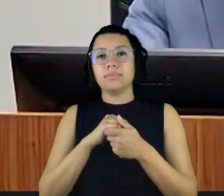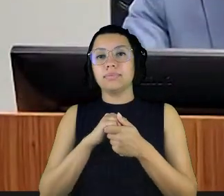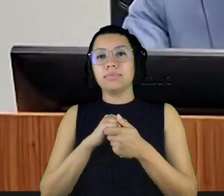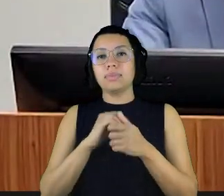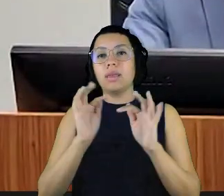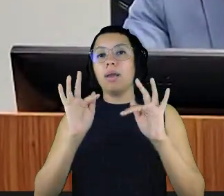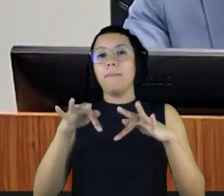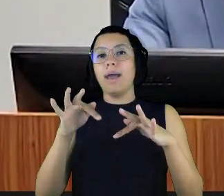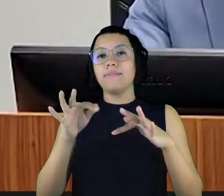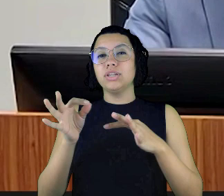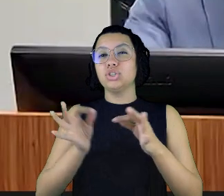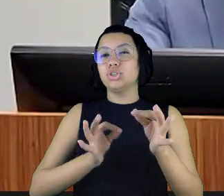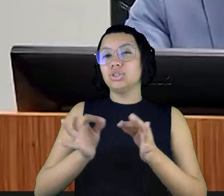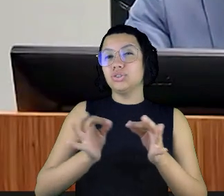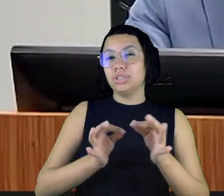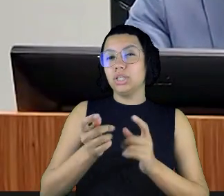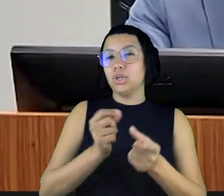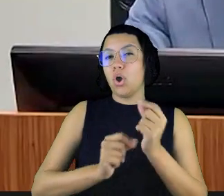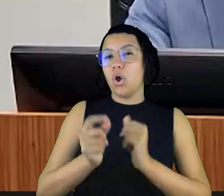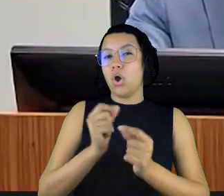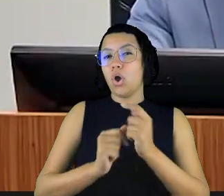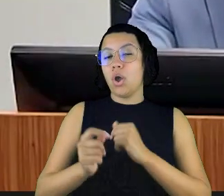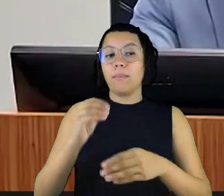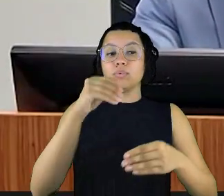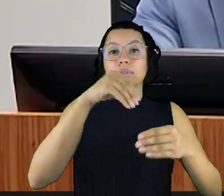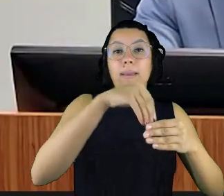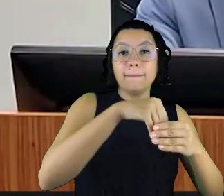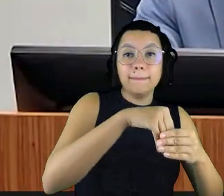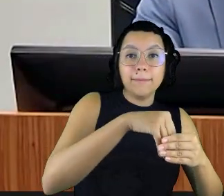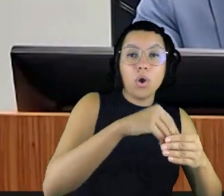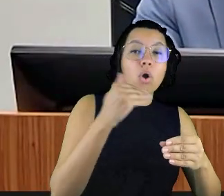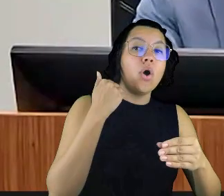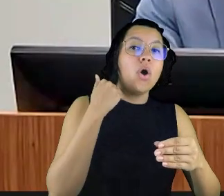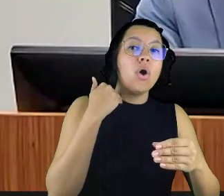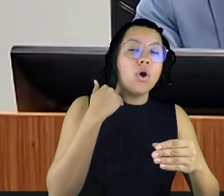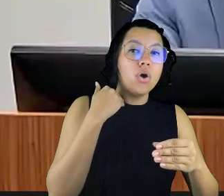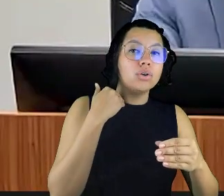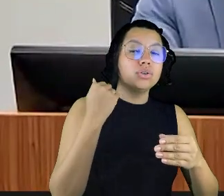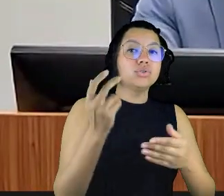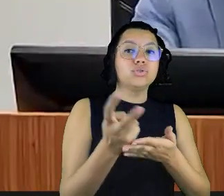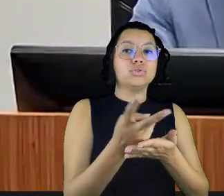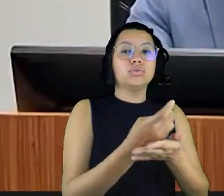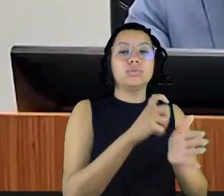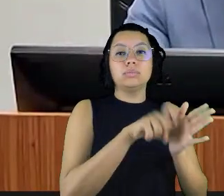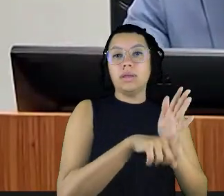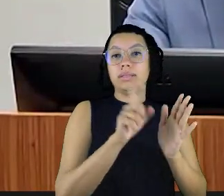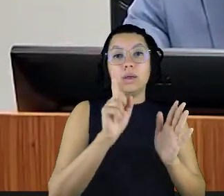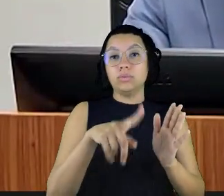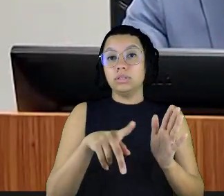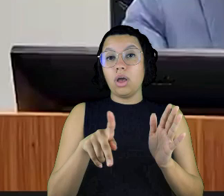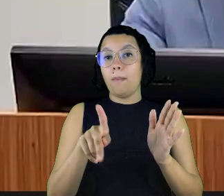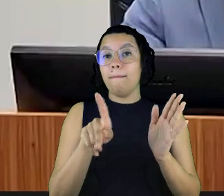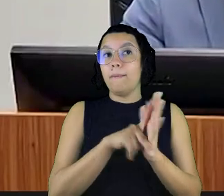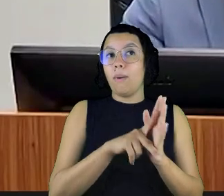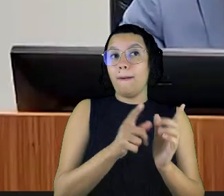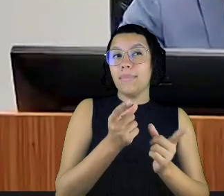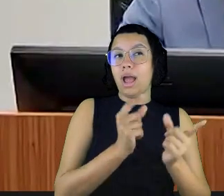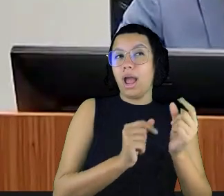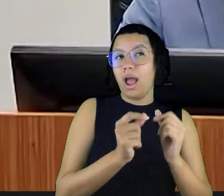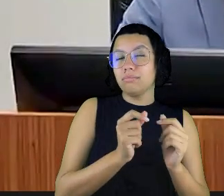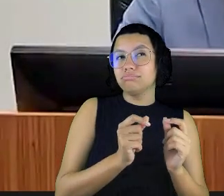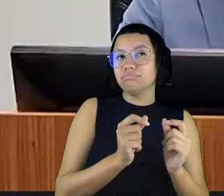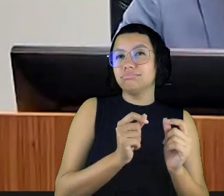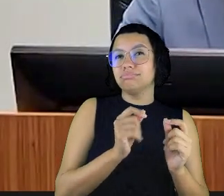depósitos tributários não são mais depósitos, orçamentariamente falando. Eles são lidos do ponto de vista